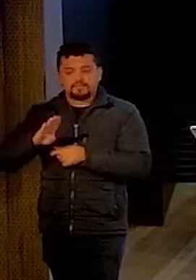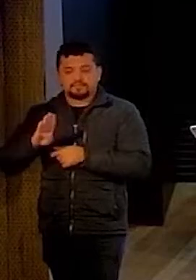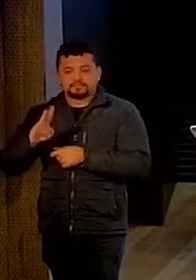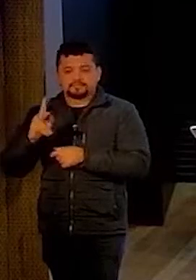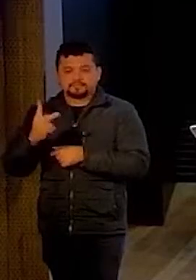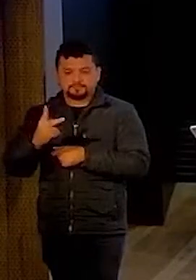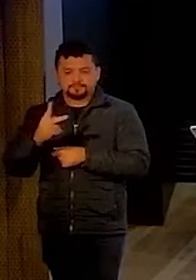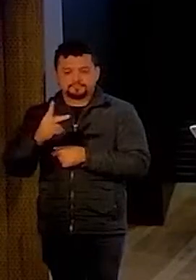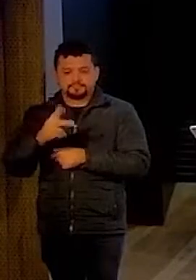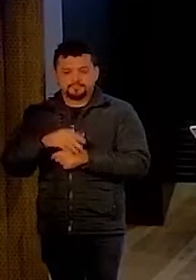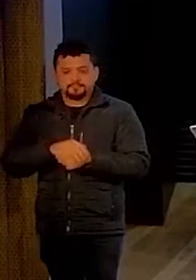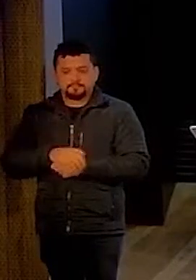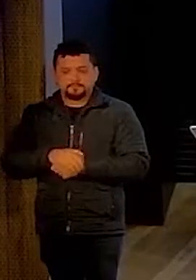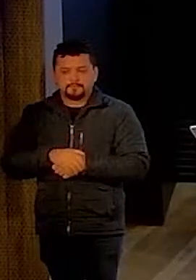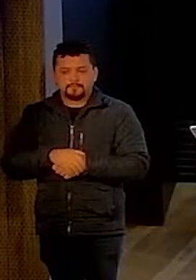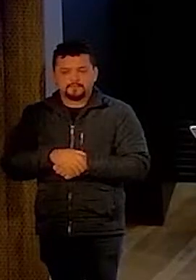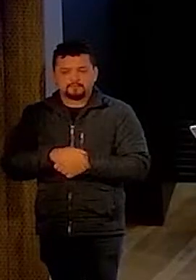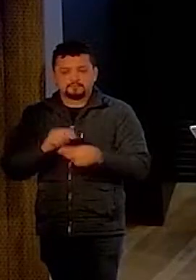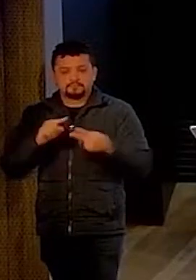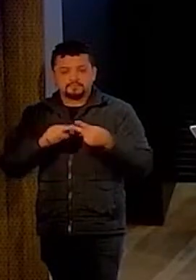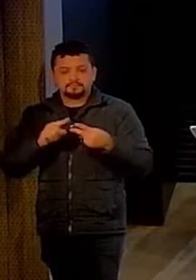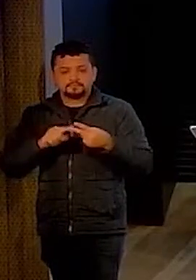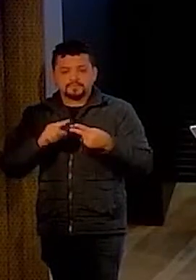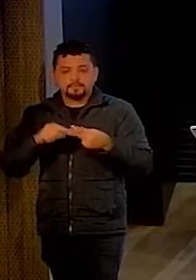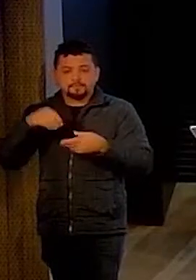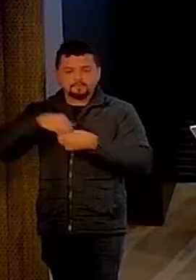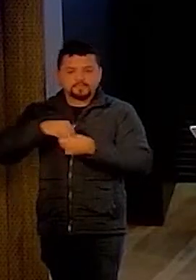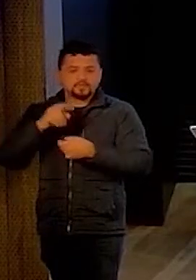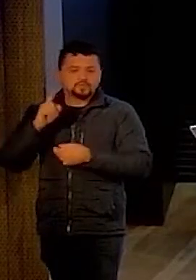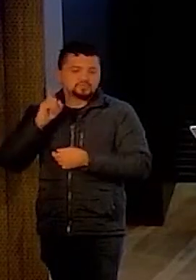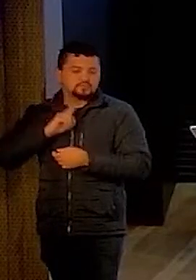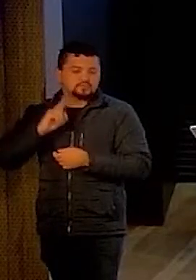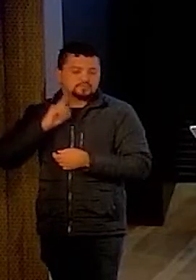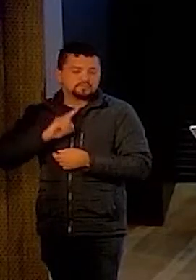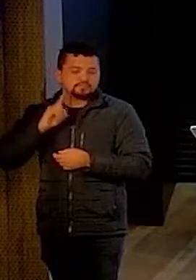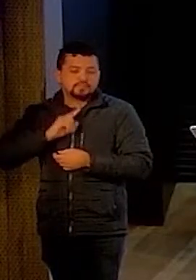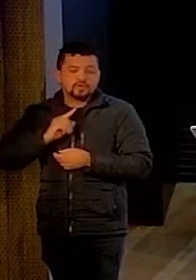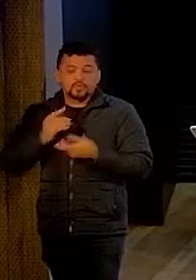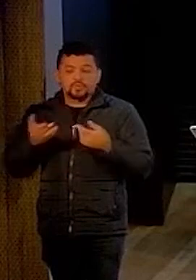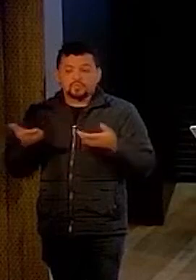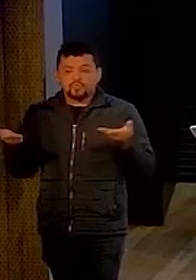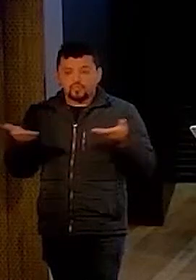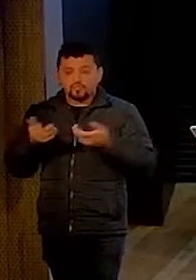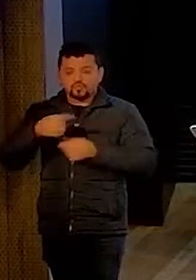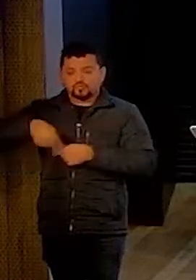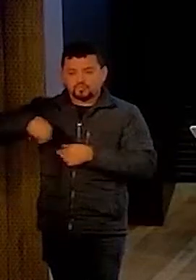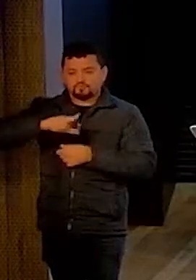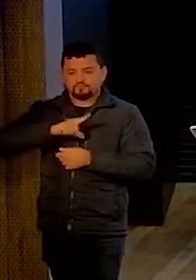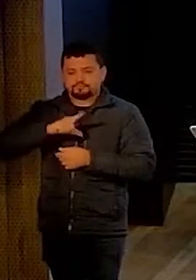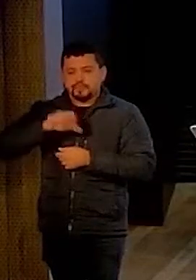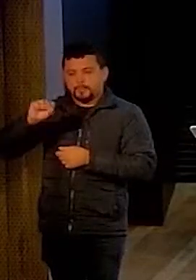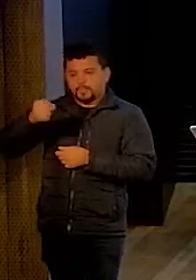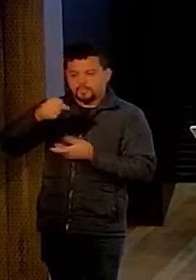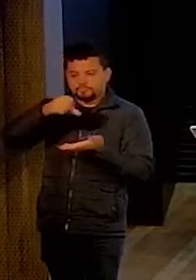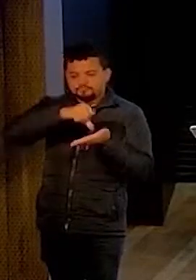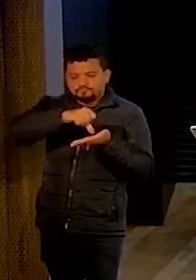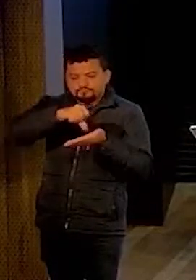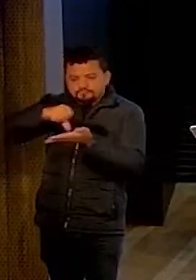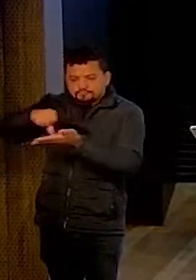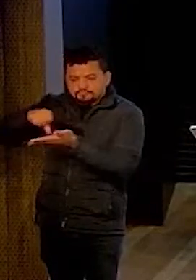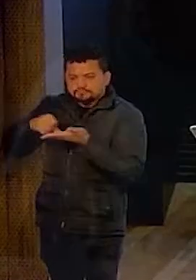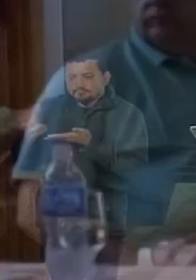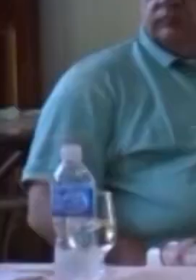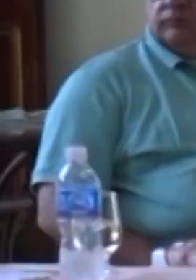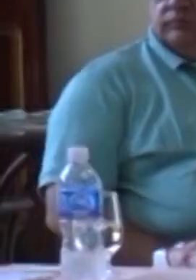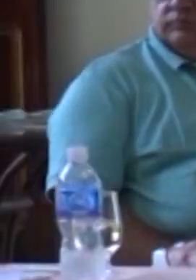também no estado de Minas Gerais onde temos oito unidades aqui acolhendo